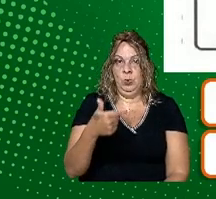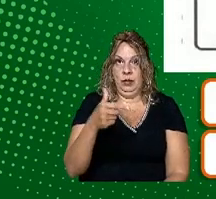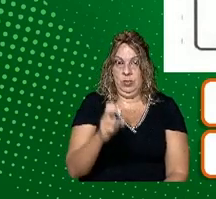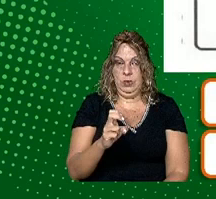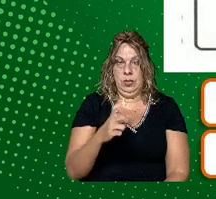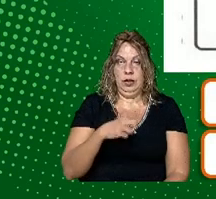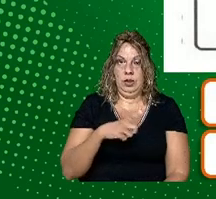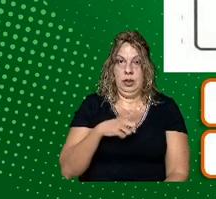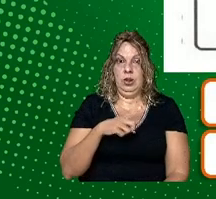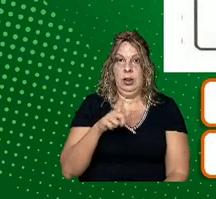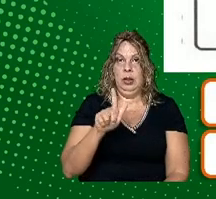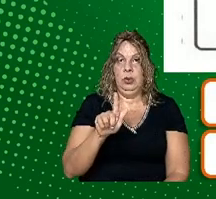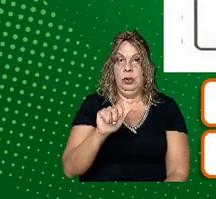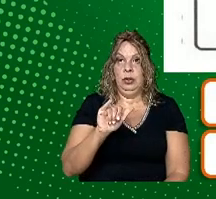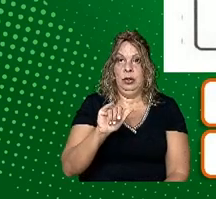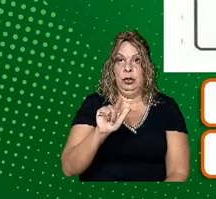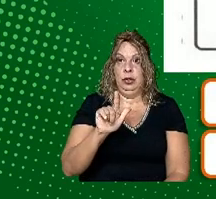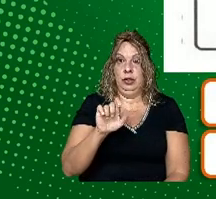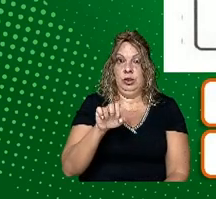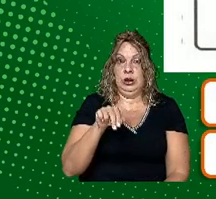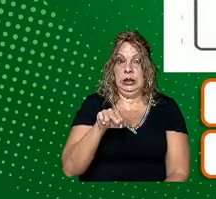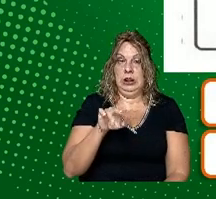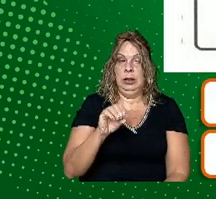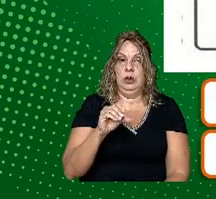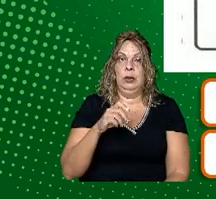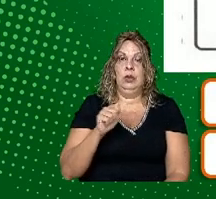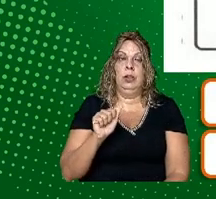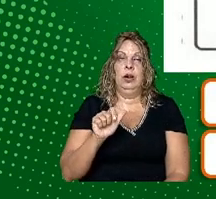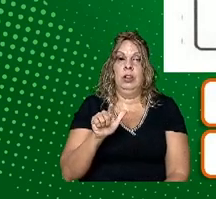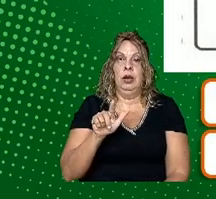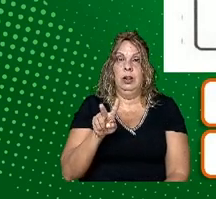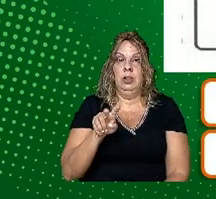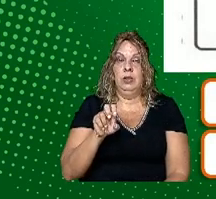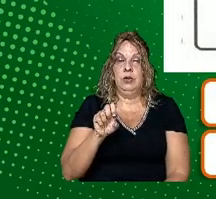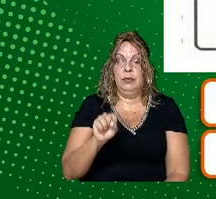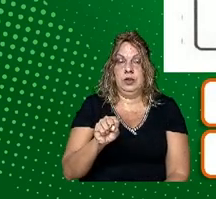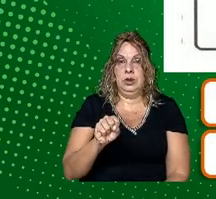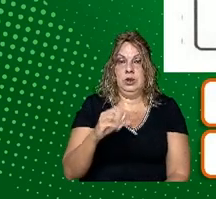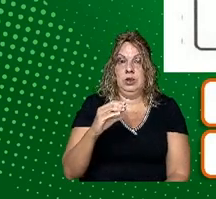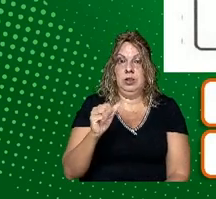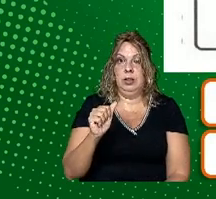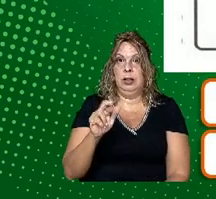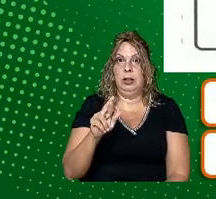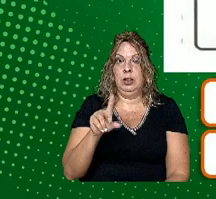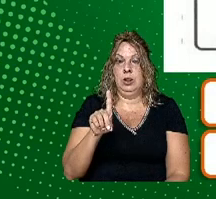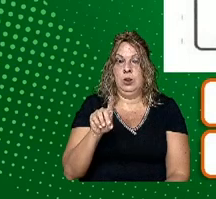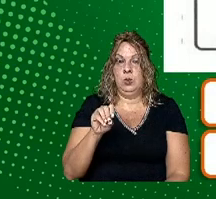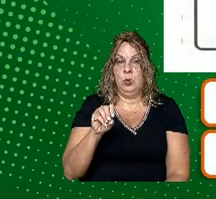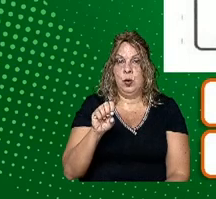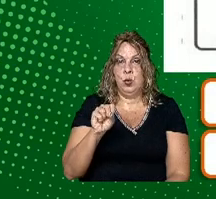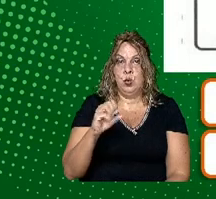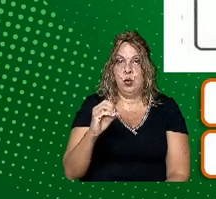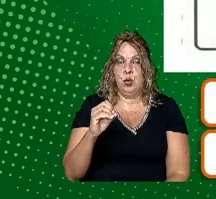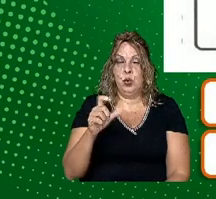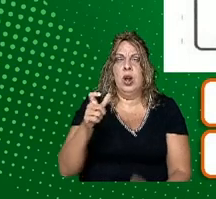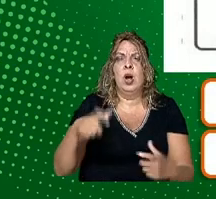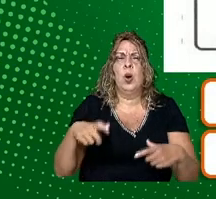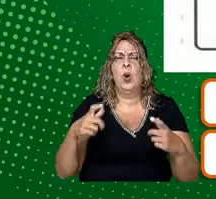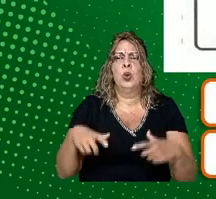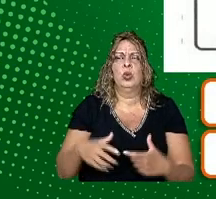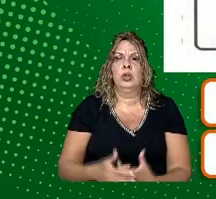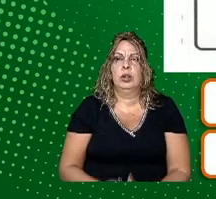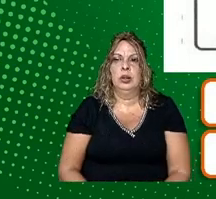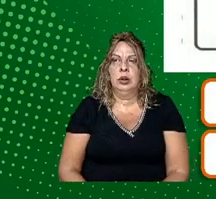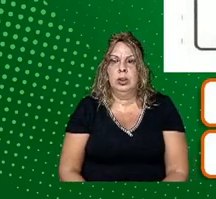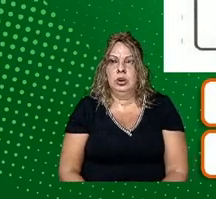174825. Alô, Gileno Alves Cardoso. É de... De onde? Vamos lá, com a ajuda